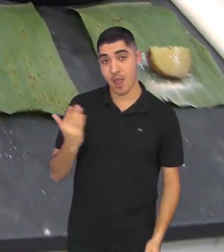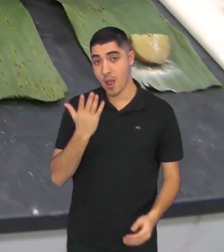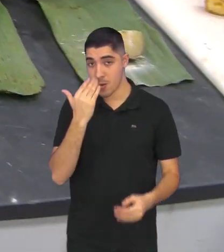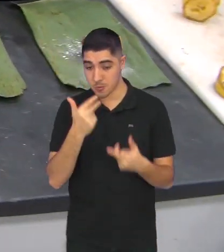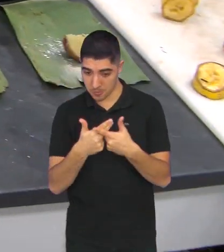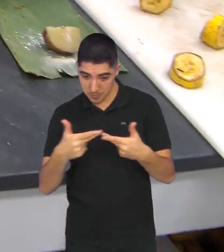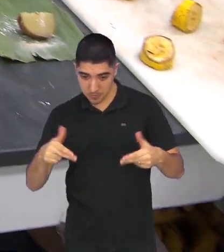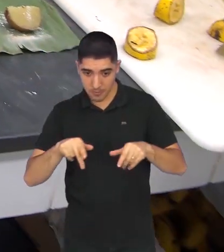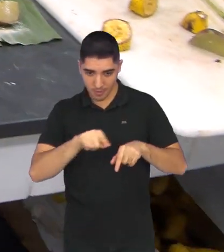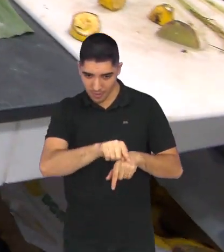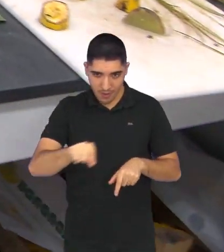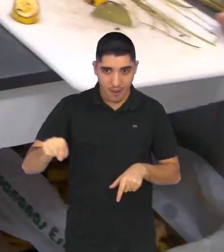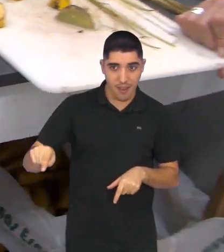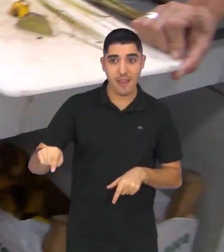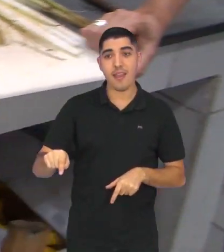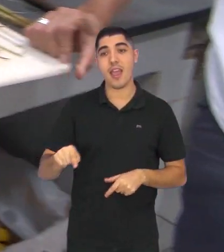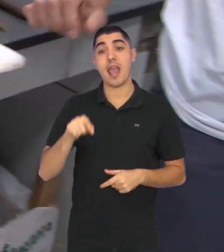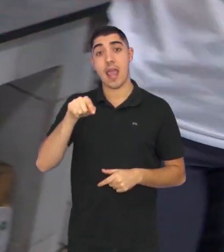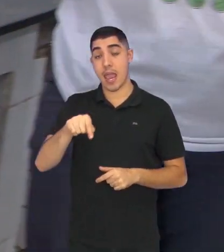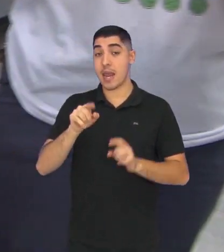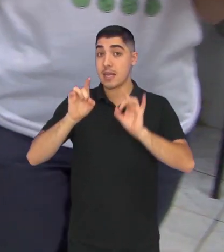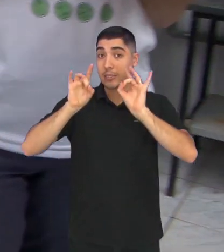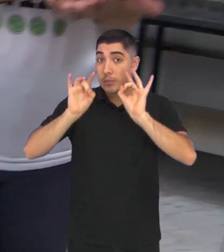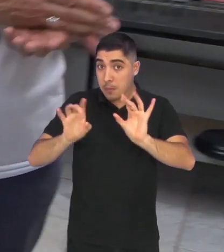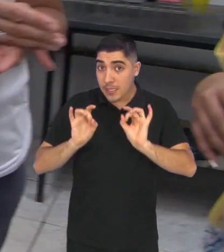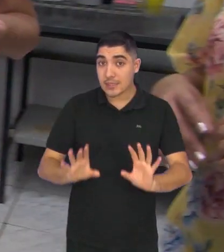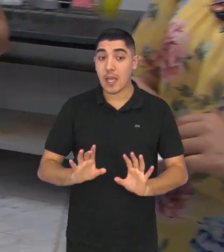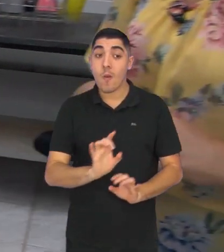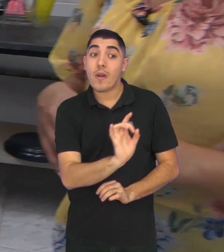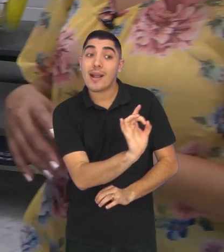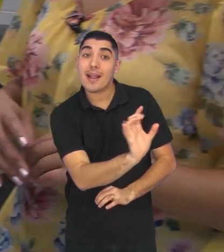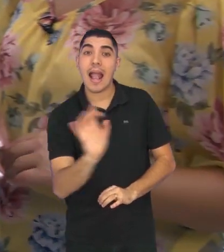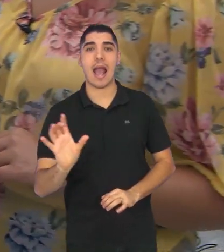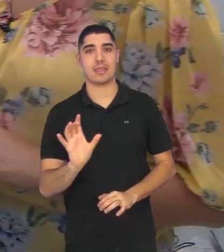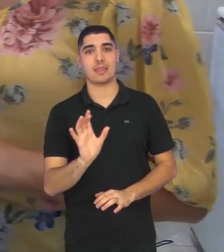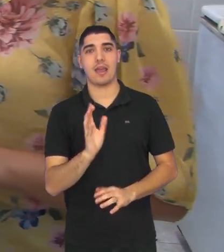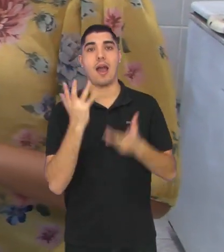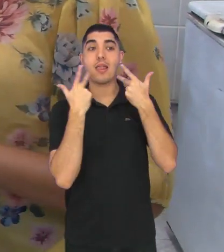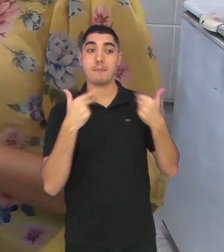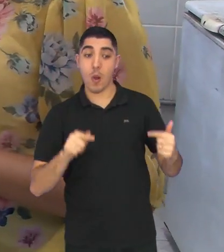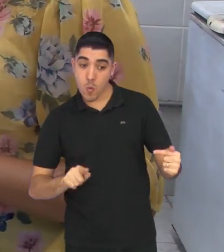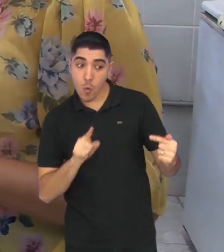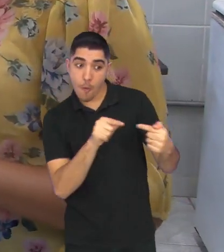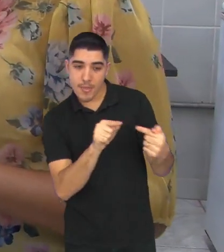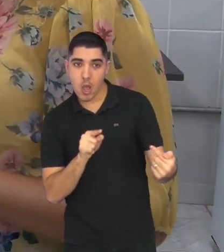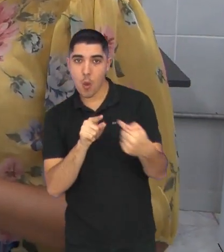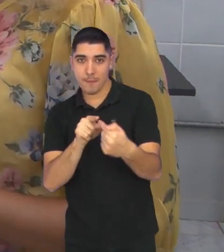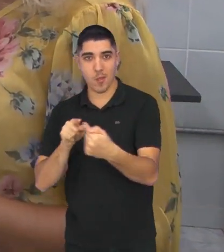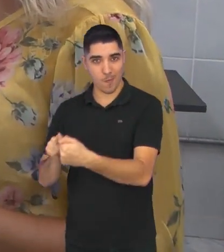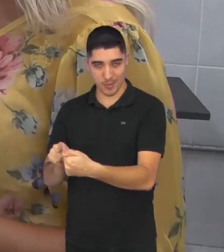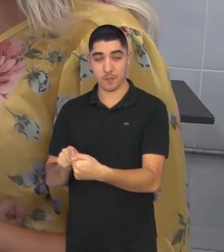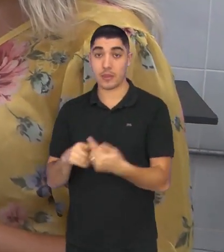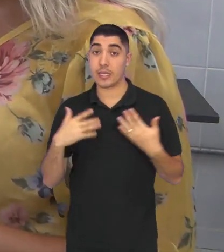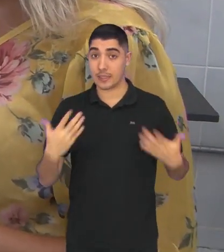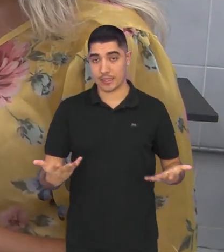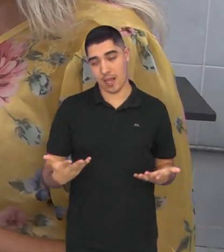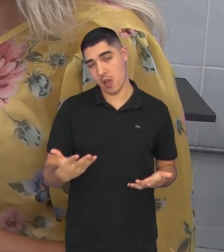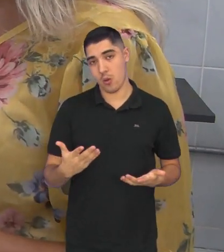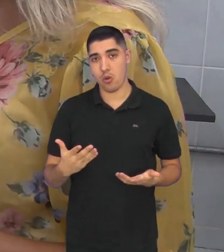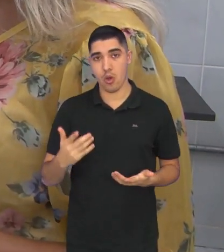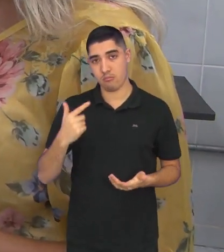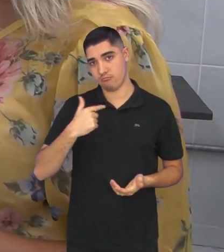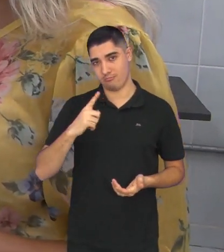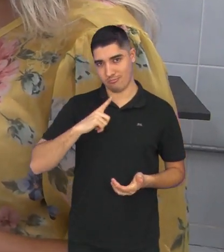alimentos, eles são específicos para cada animal. Tá. E no